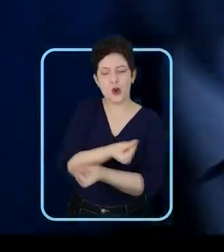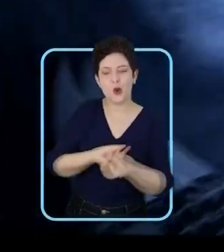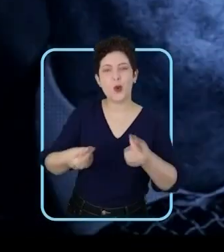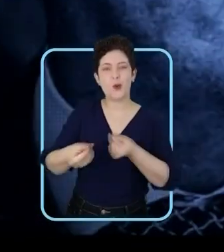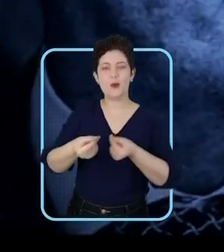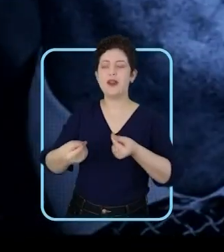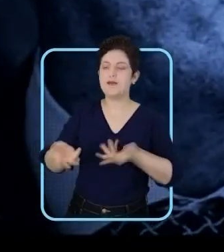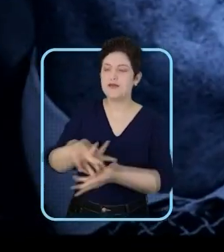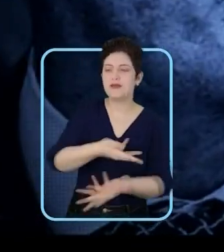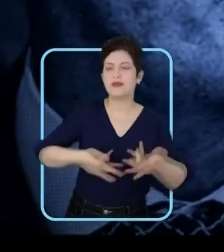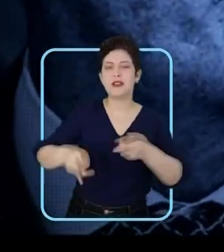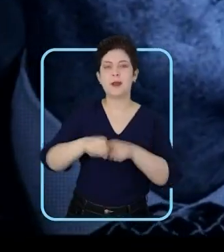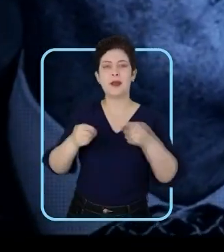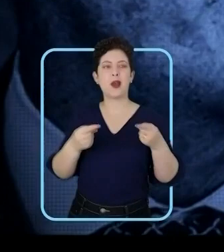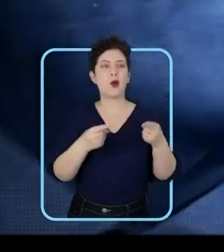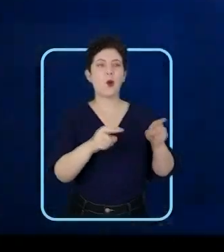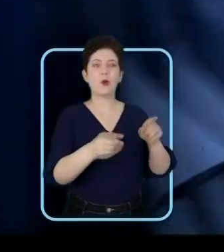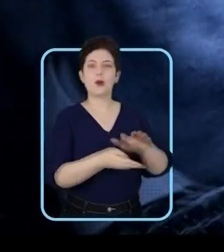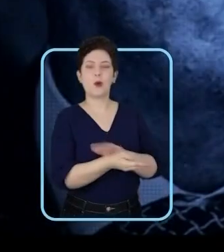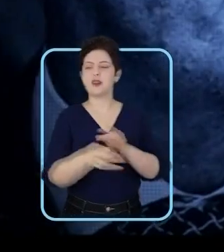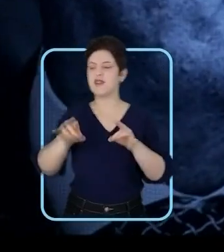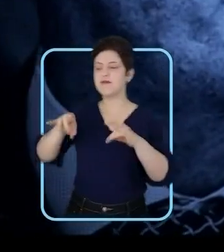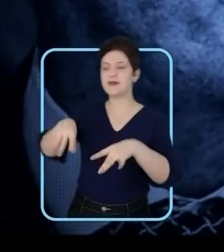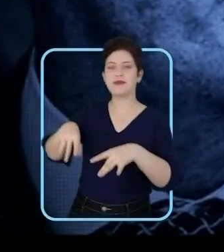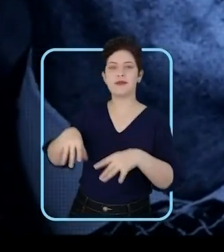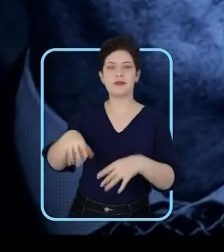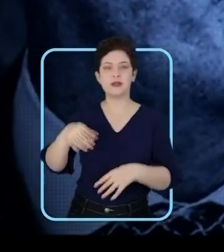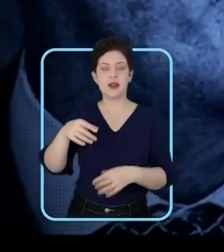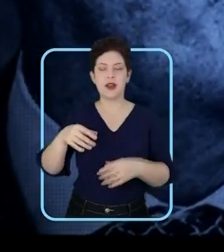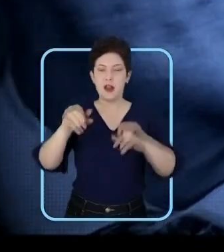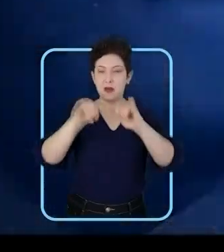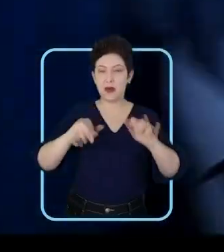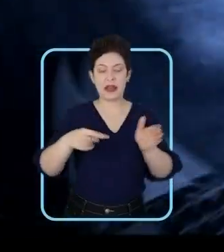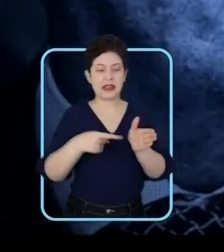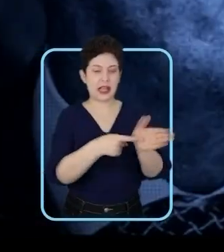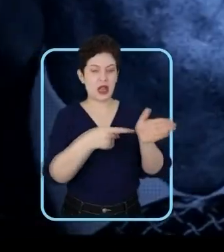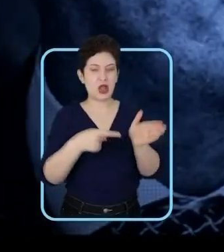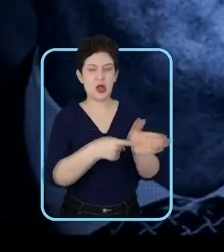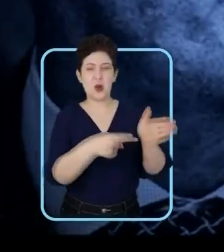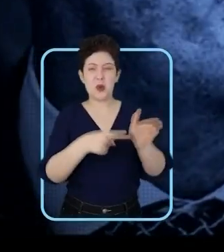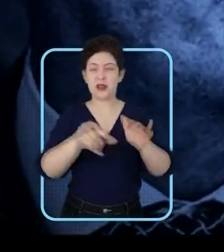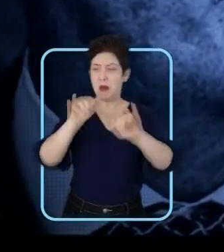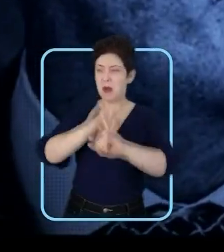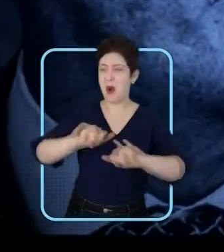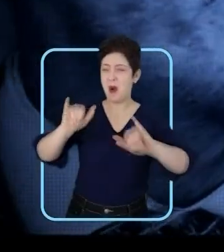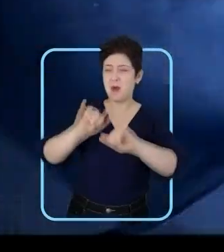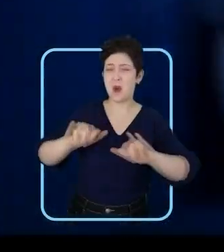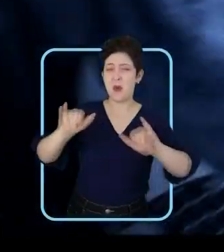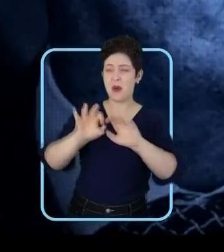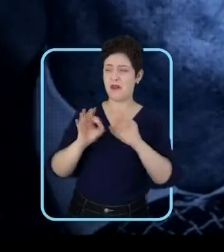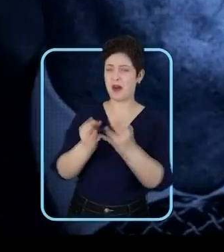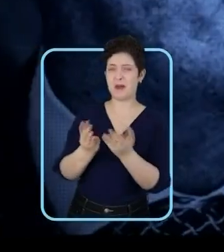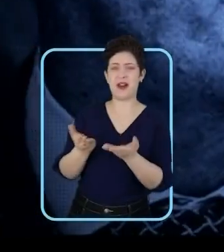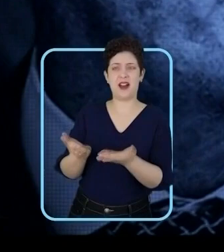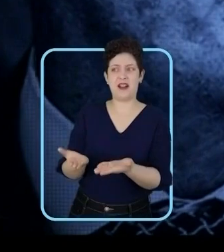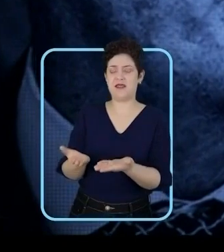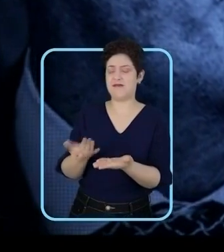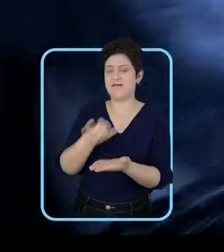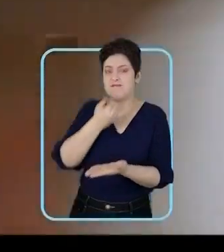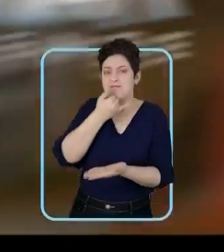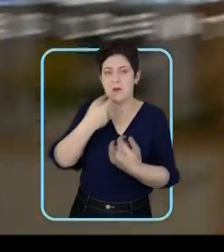com a economia liberal e com o combate à corrupção. Passamos a ver um monte de denúncias pipocando envolvendo ele e a sua